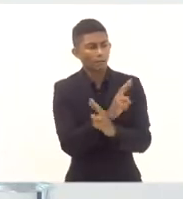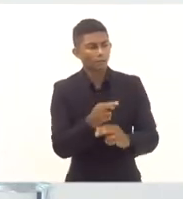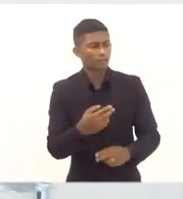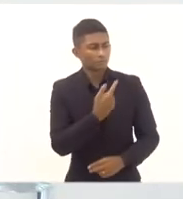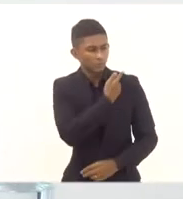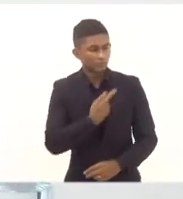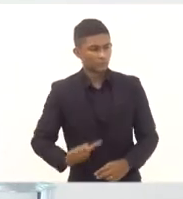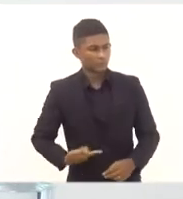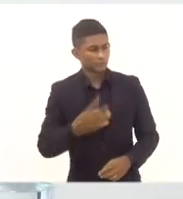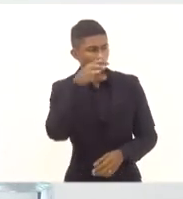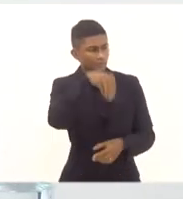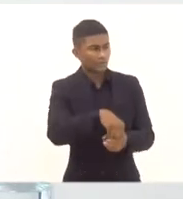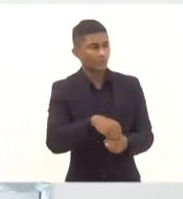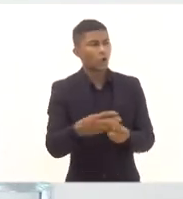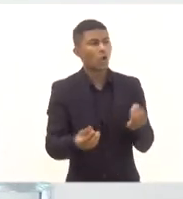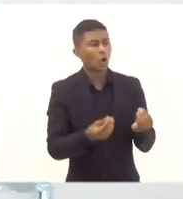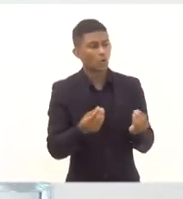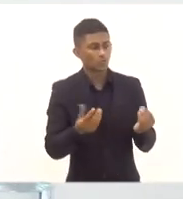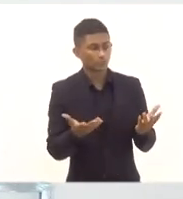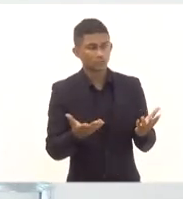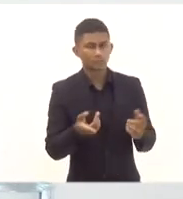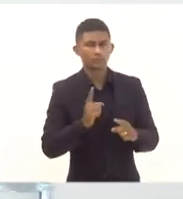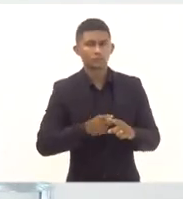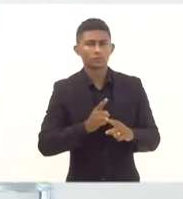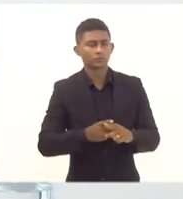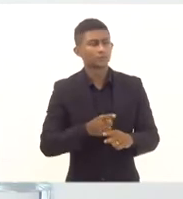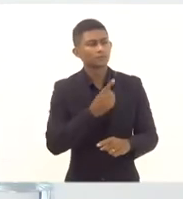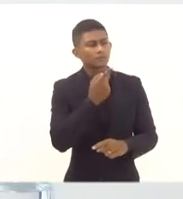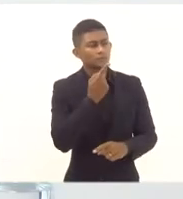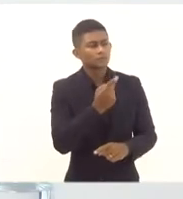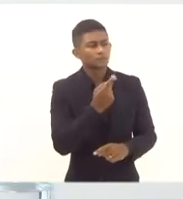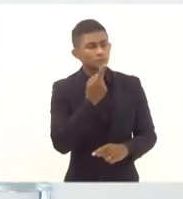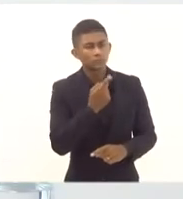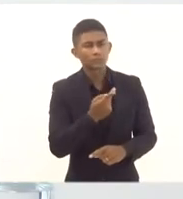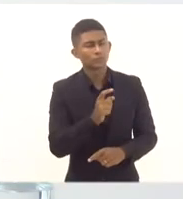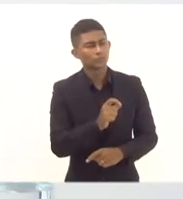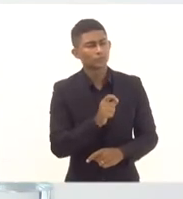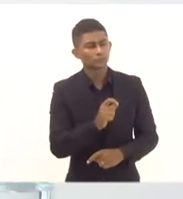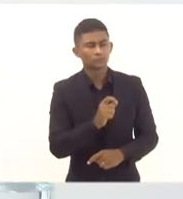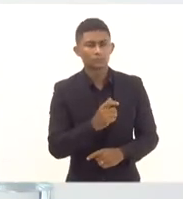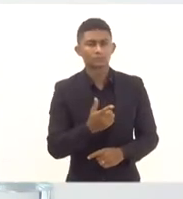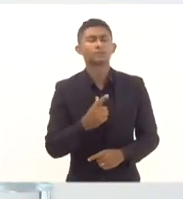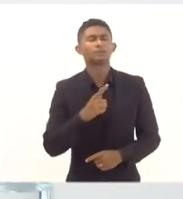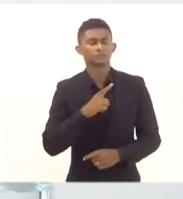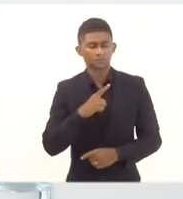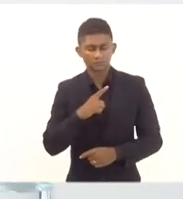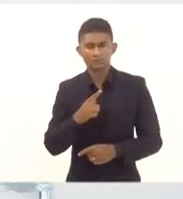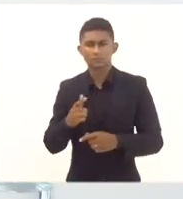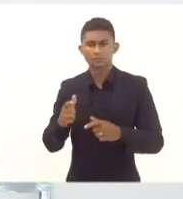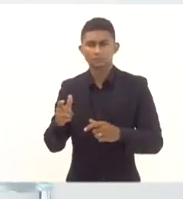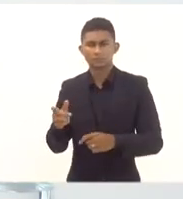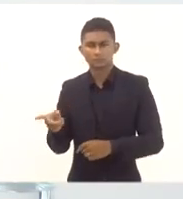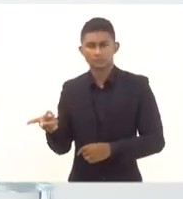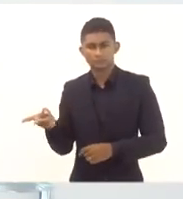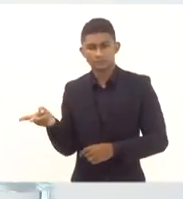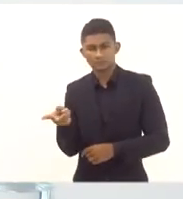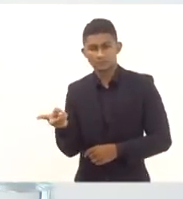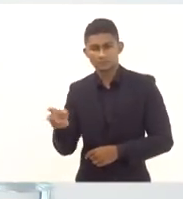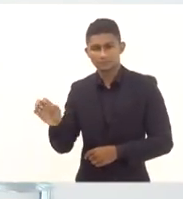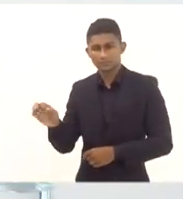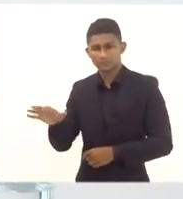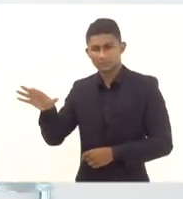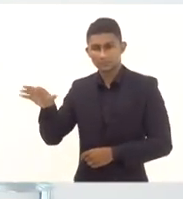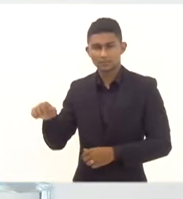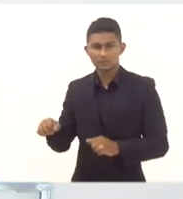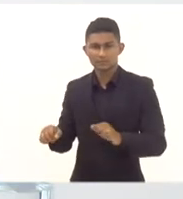governo se a diálogos Inoar porque me parece com o senhor diz que tem eh unidade nessa nessas duas